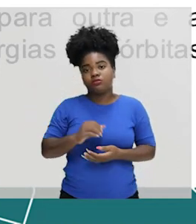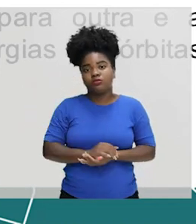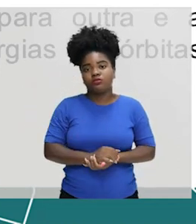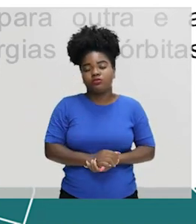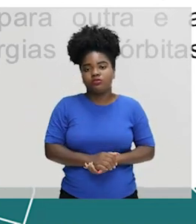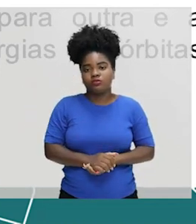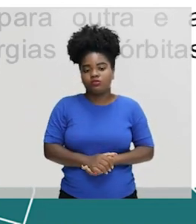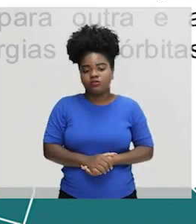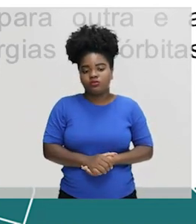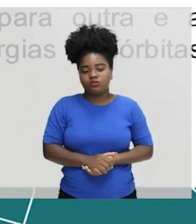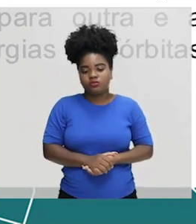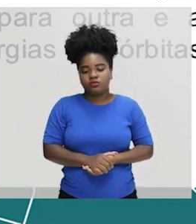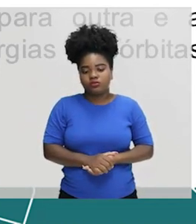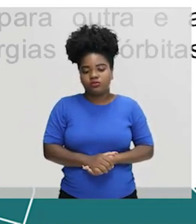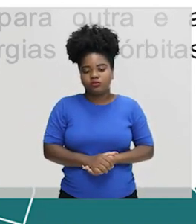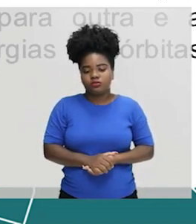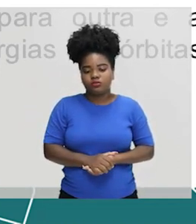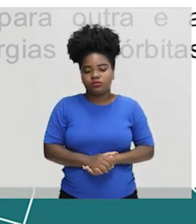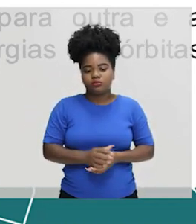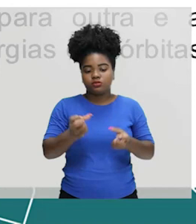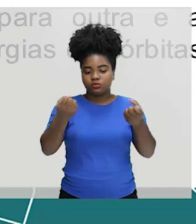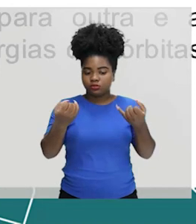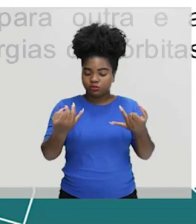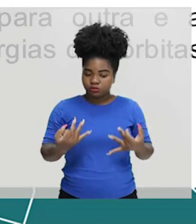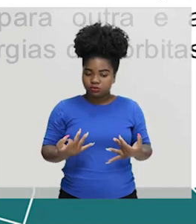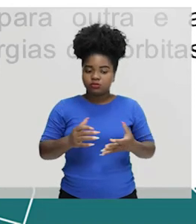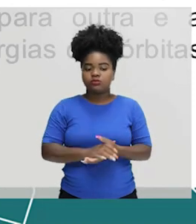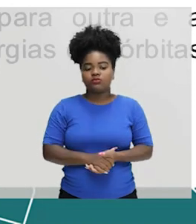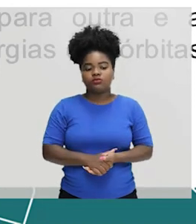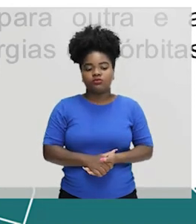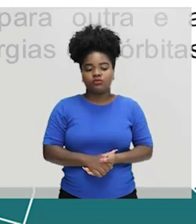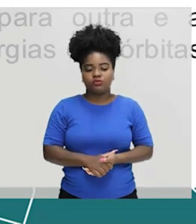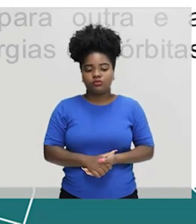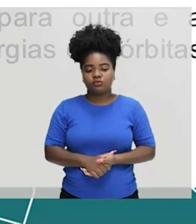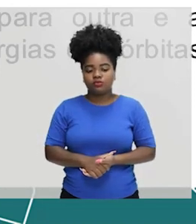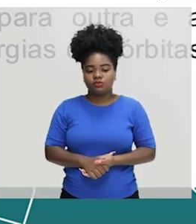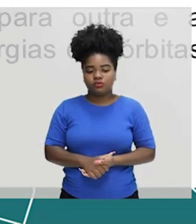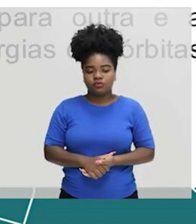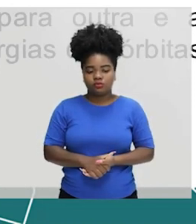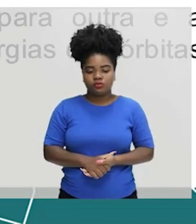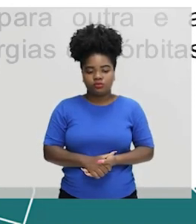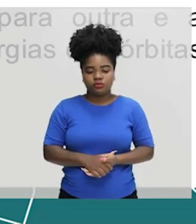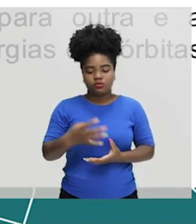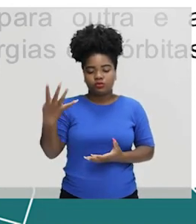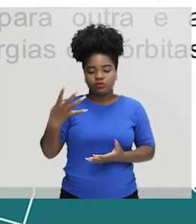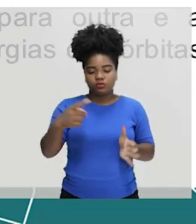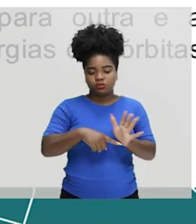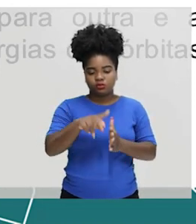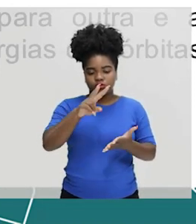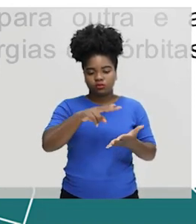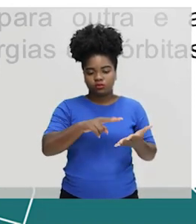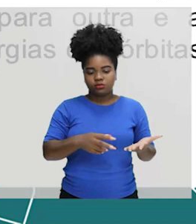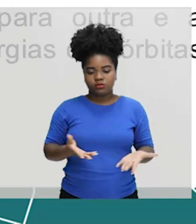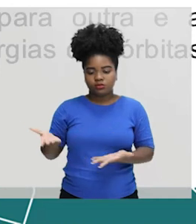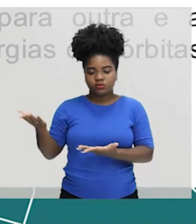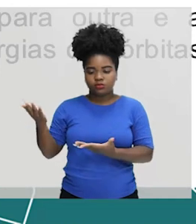Tá ok então essas são as explicações aí das alternativas vamos para a questão